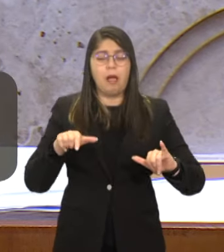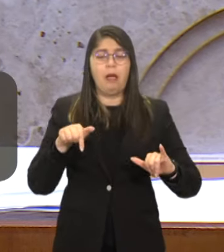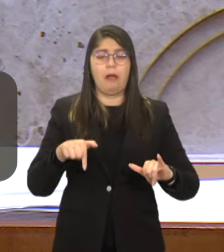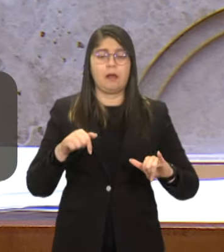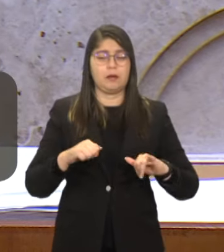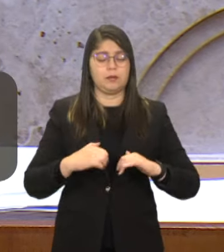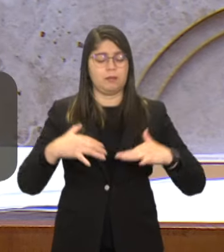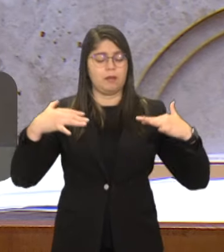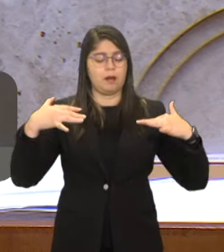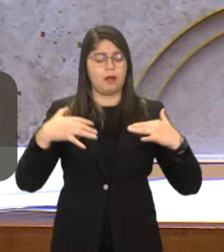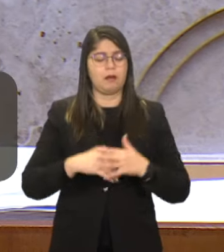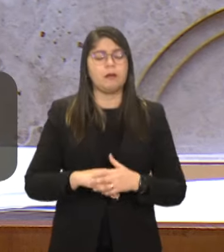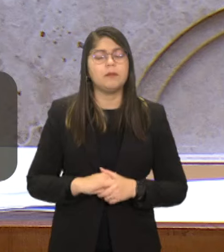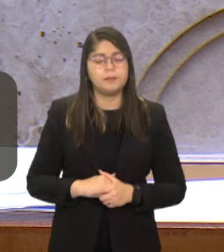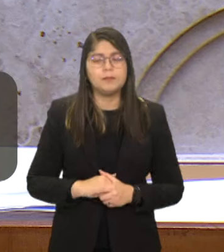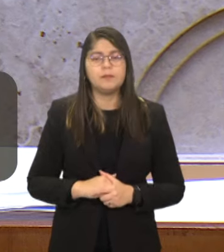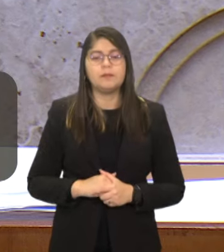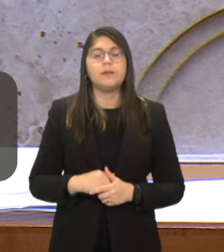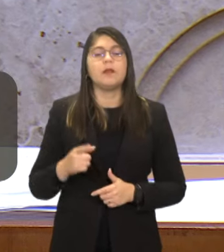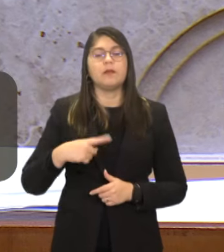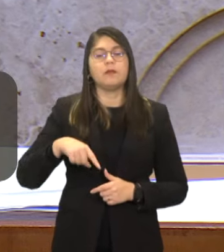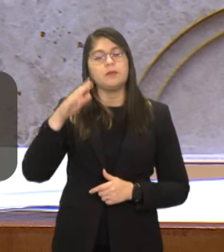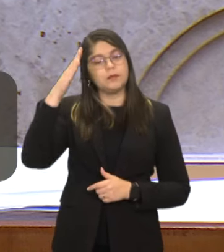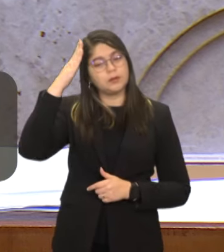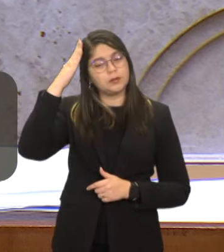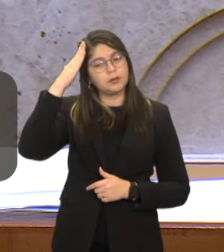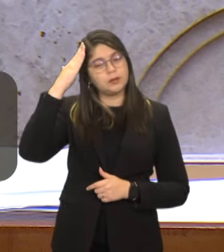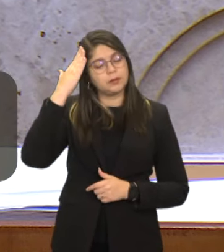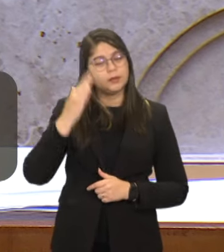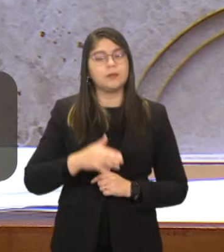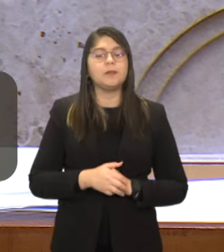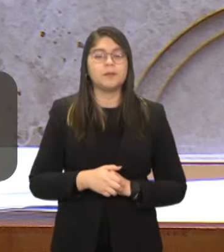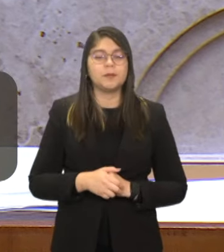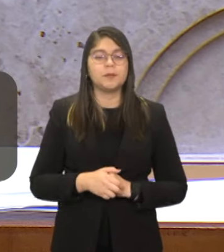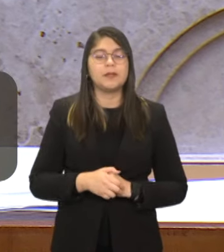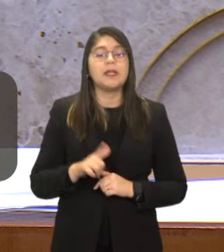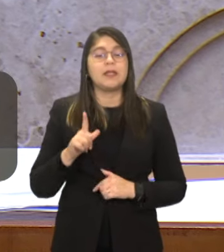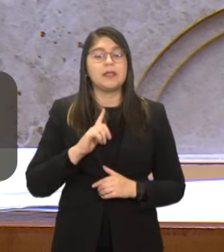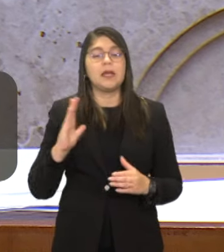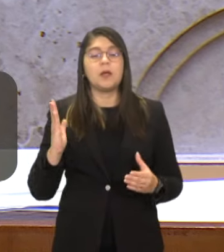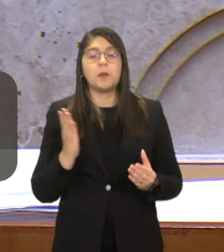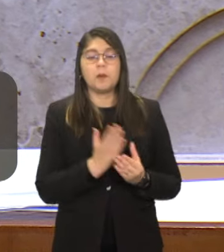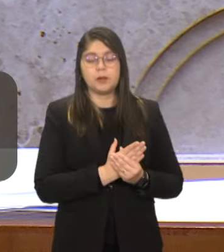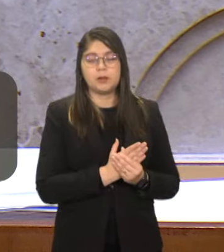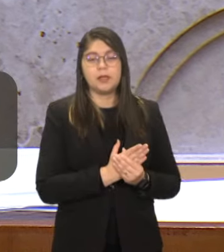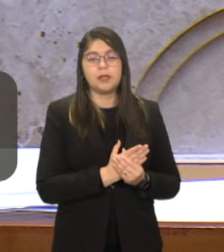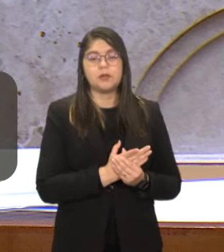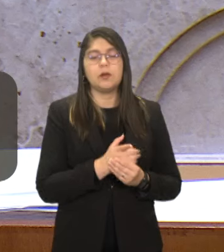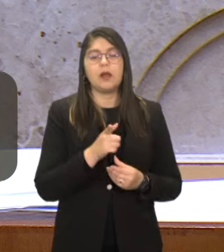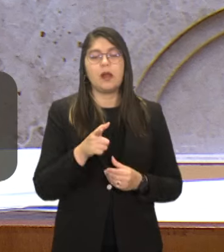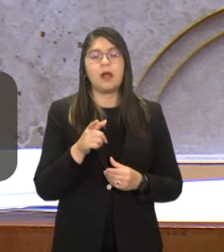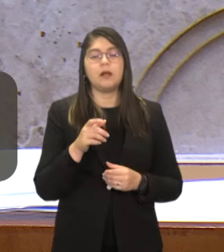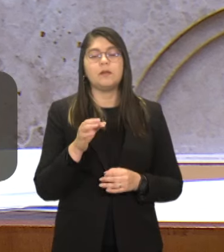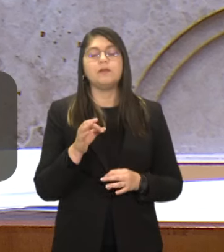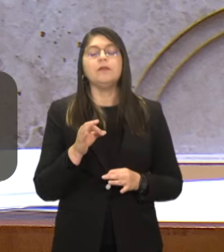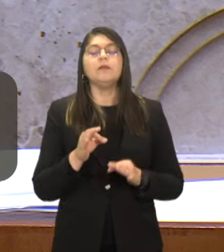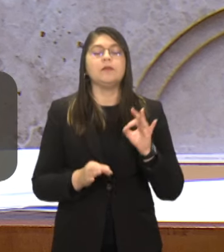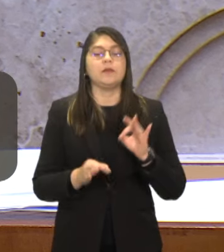ao plenário. Como todos sabem, há uma ação em curso perante a Justiça do Reino